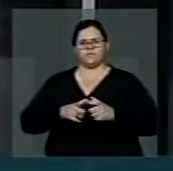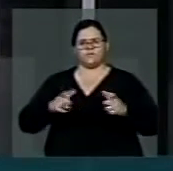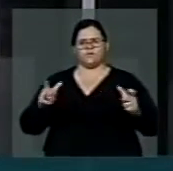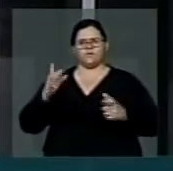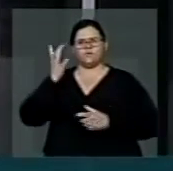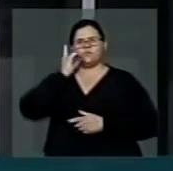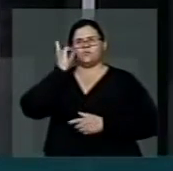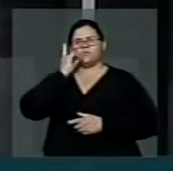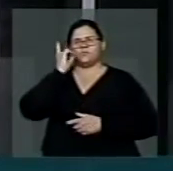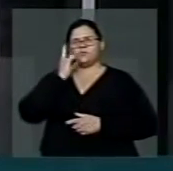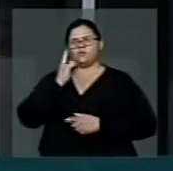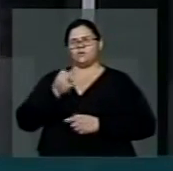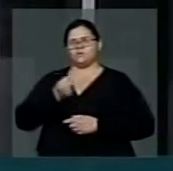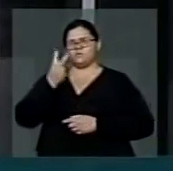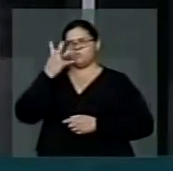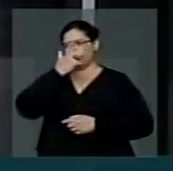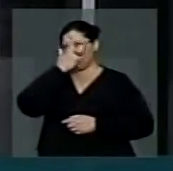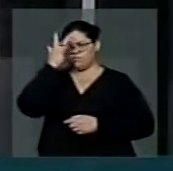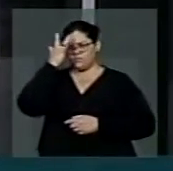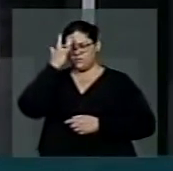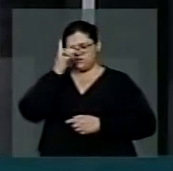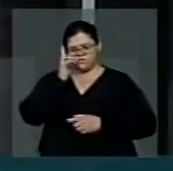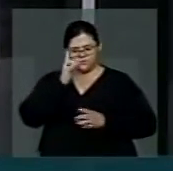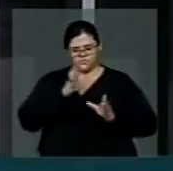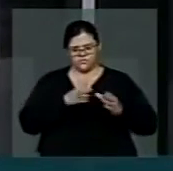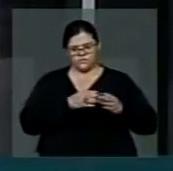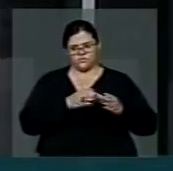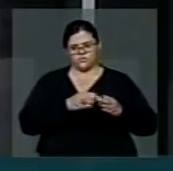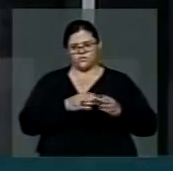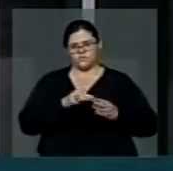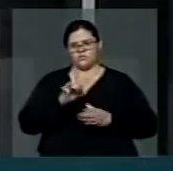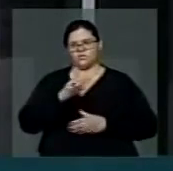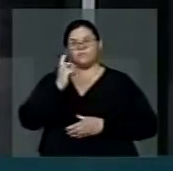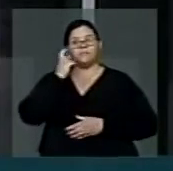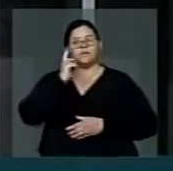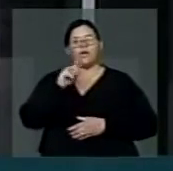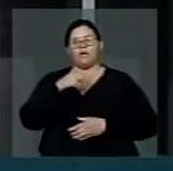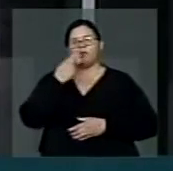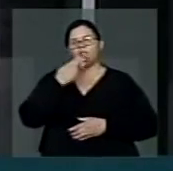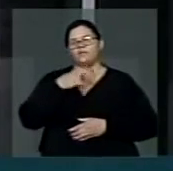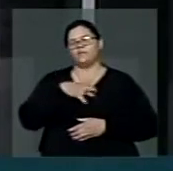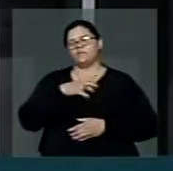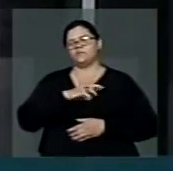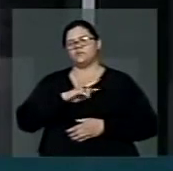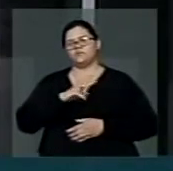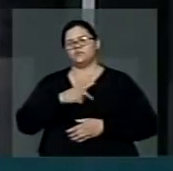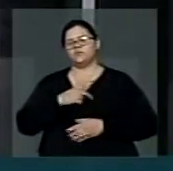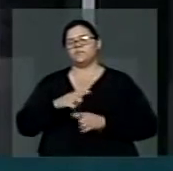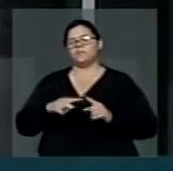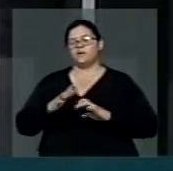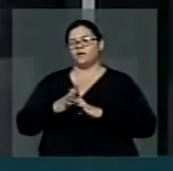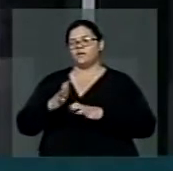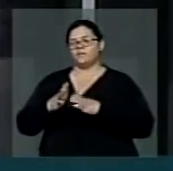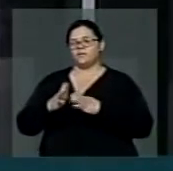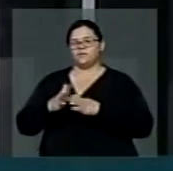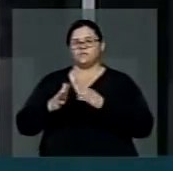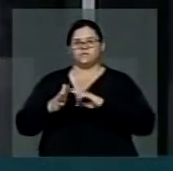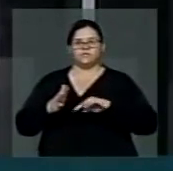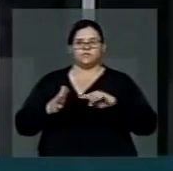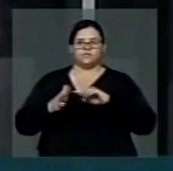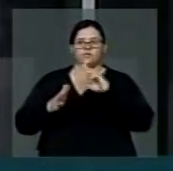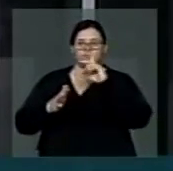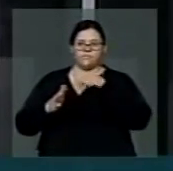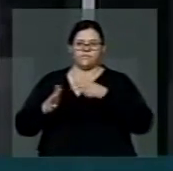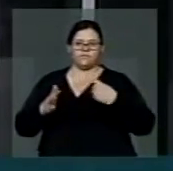membros, se amofine com acachapante docilidade às pressões corporativistas, como se esse